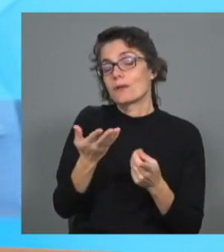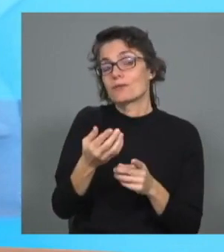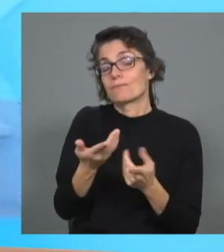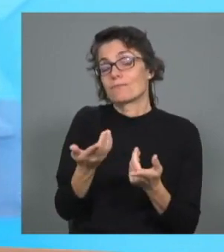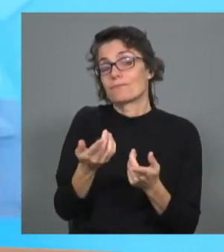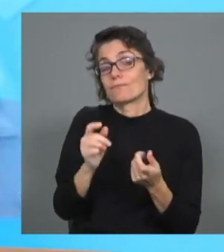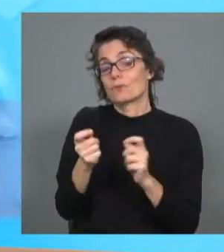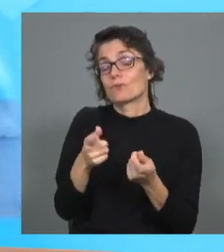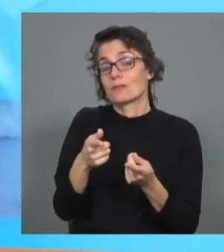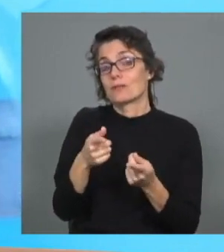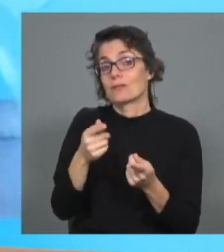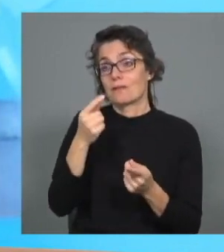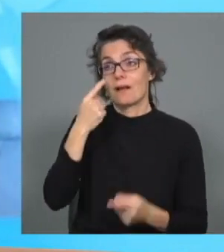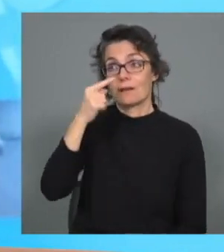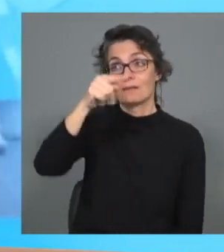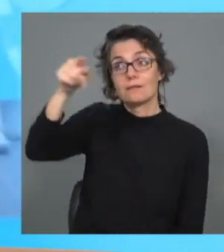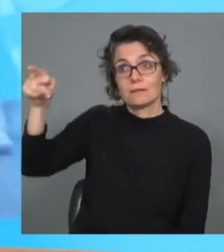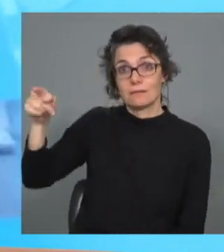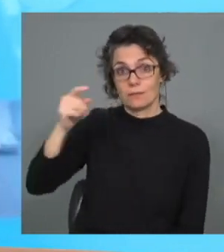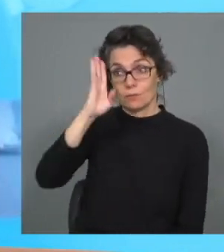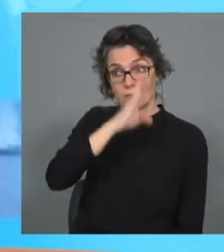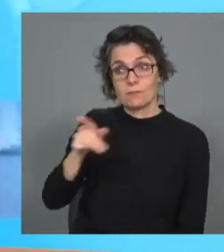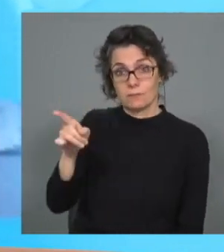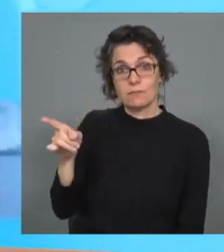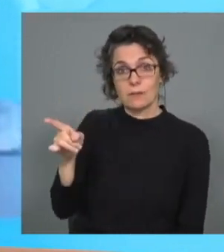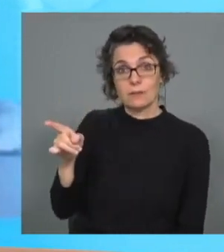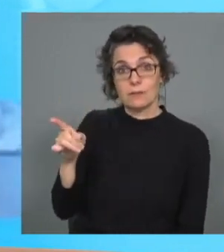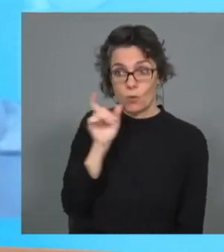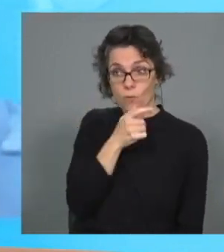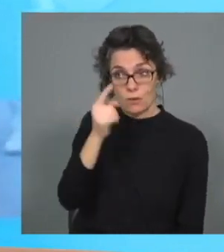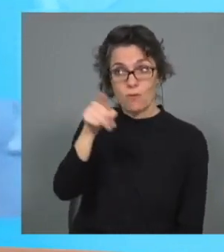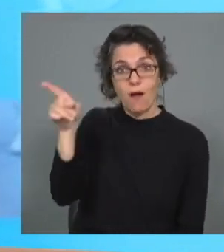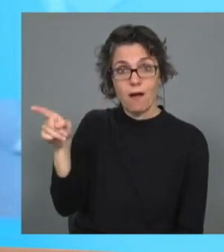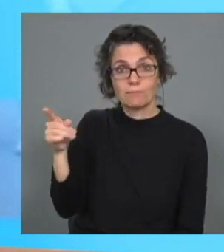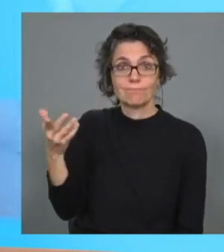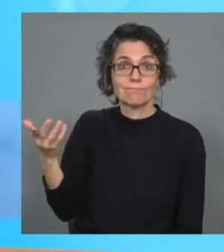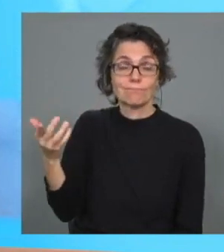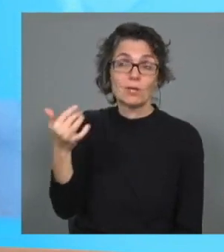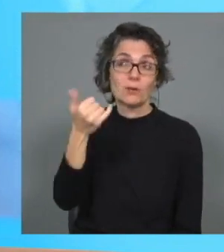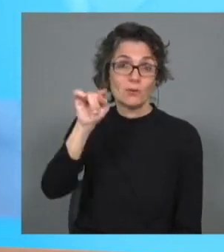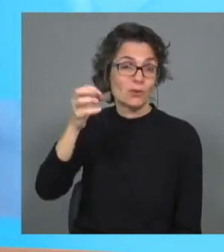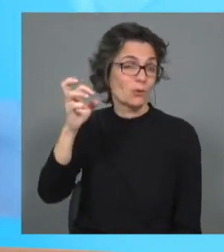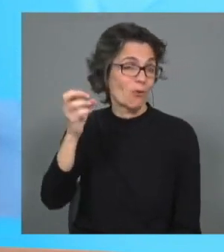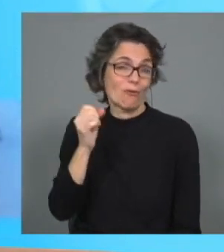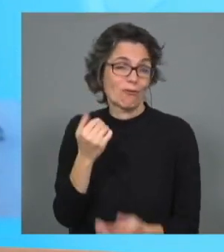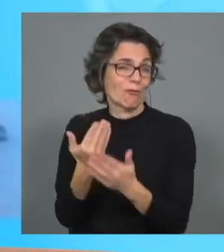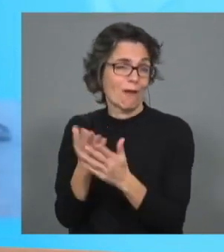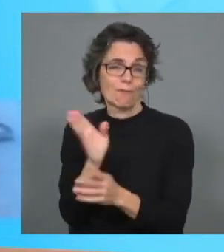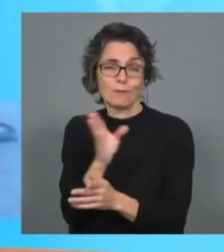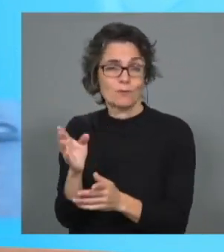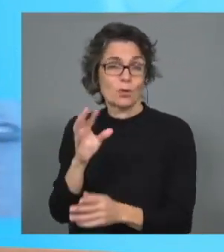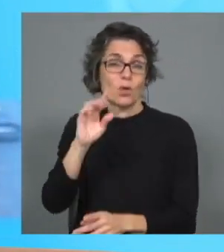mesa é, se cumprirmos aquilo que todos os países se comprometeram a fazer, vamos estar nos 2,8 graus,